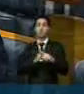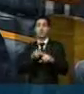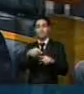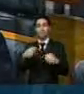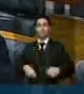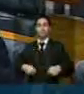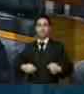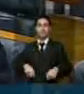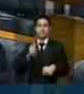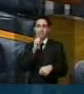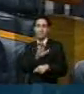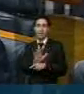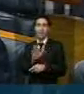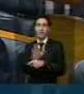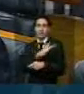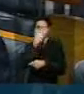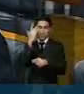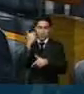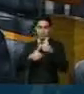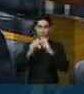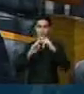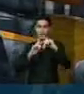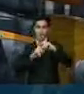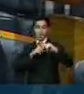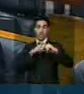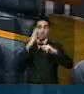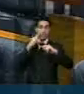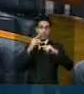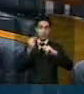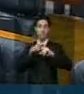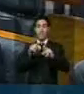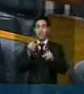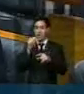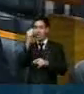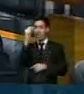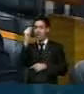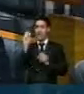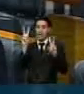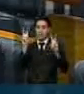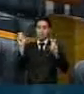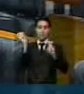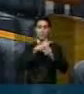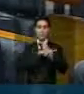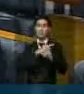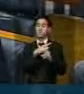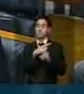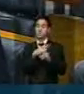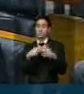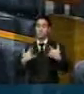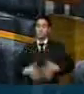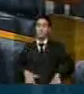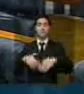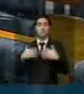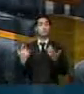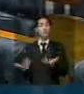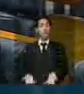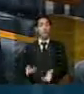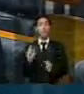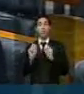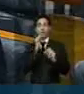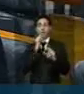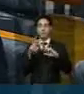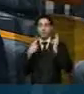necessidade de atender os adventistas, mas como esse é um assunto complexo e tem um mérito muito ampliado, nós entendemos que uma reunião feita